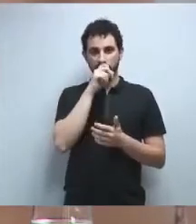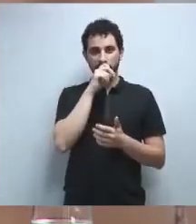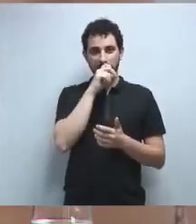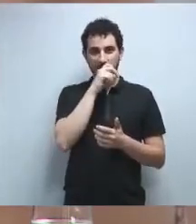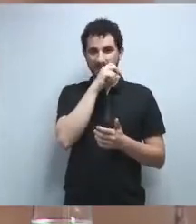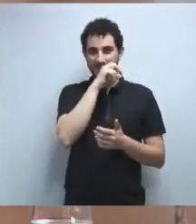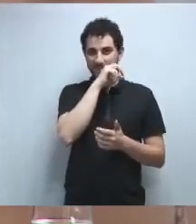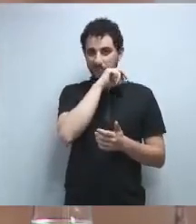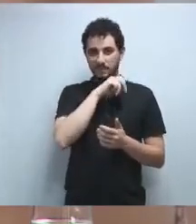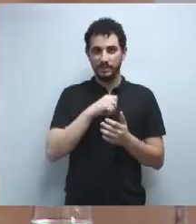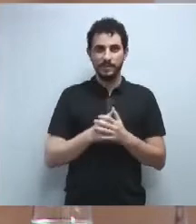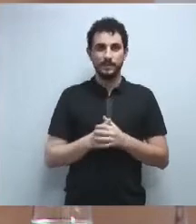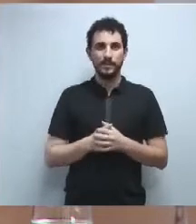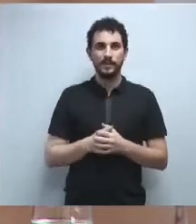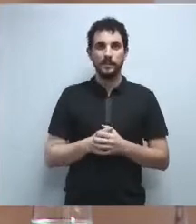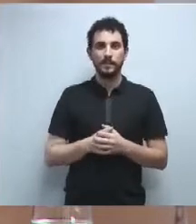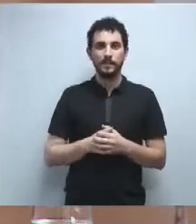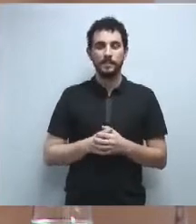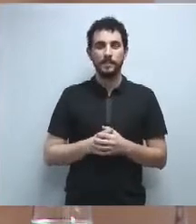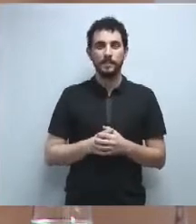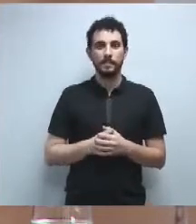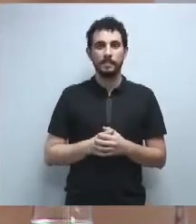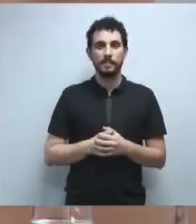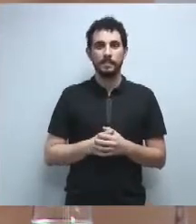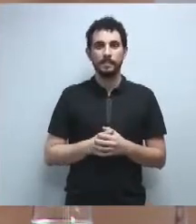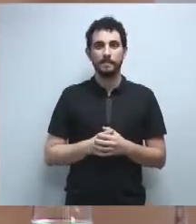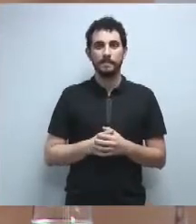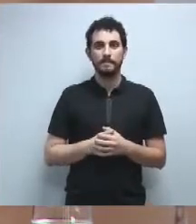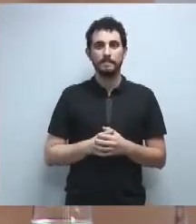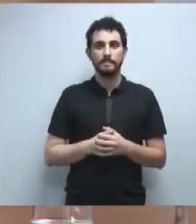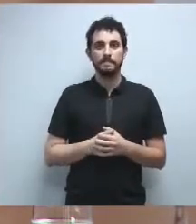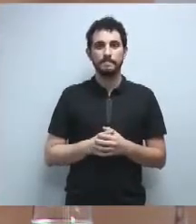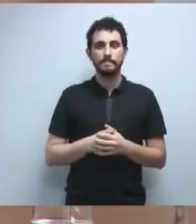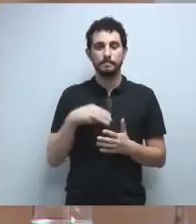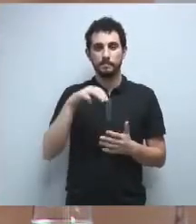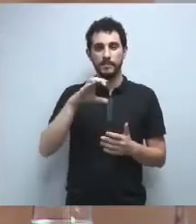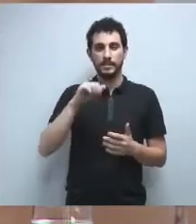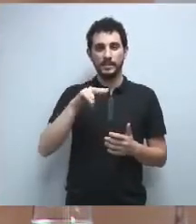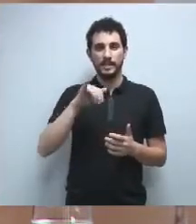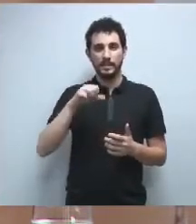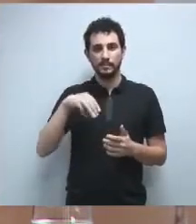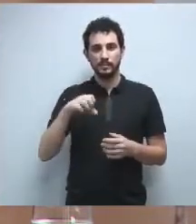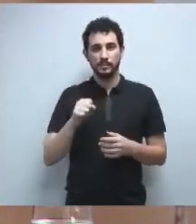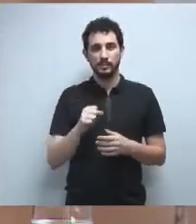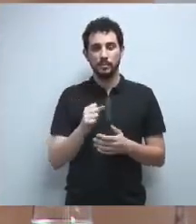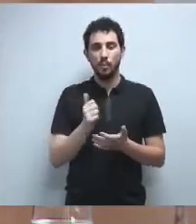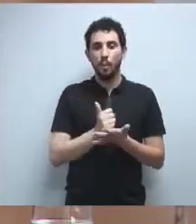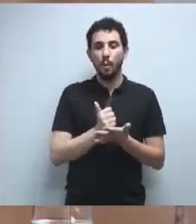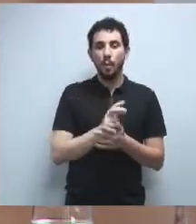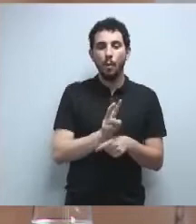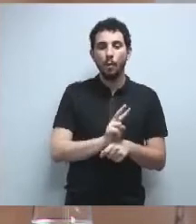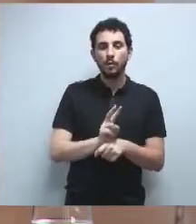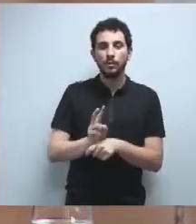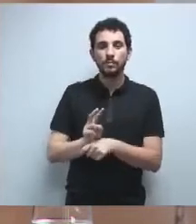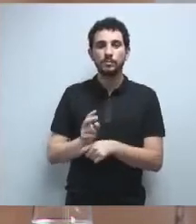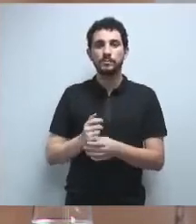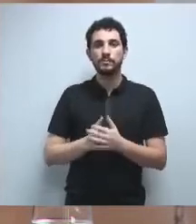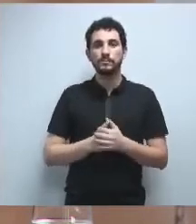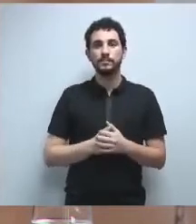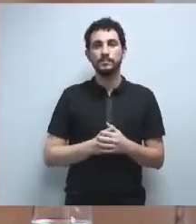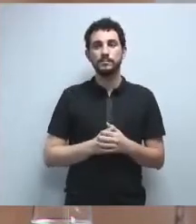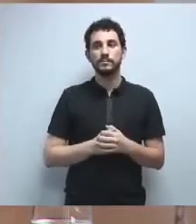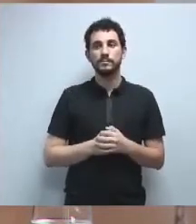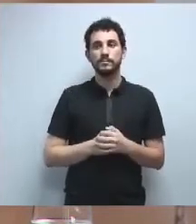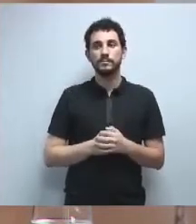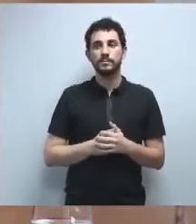e como deve ser como deve ser os mecanismos de controle estão aí